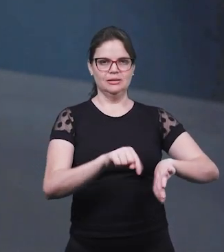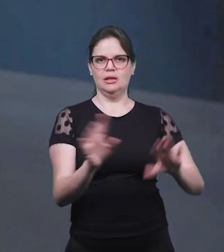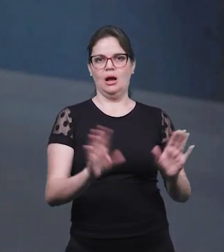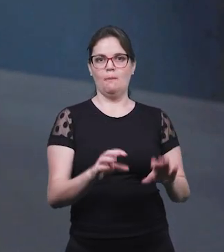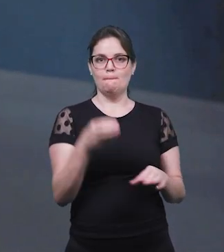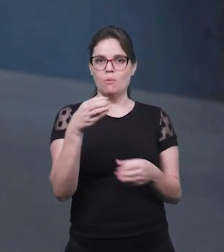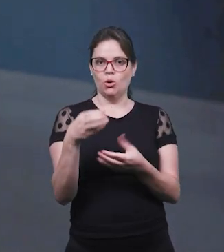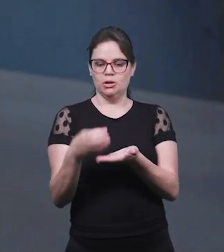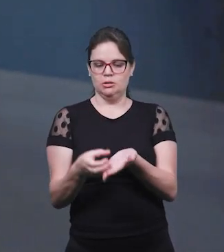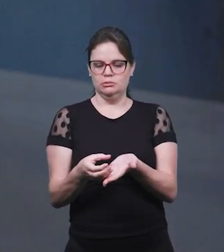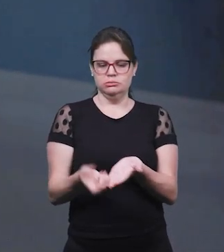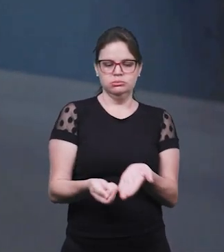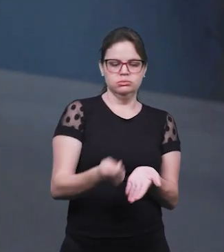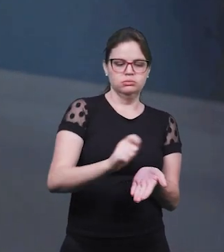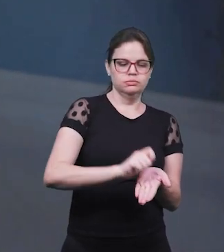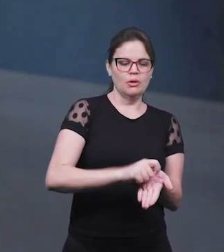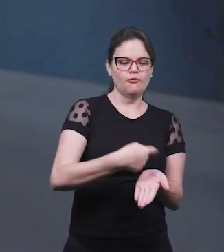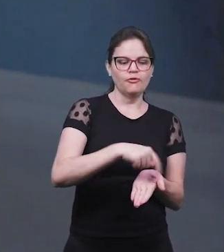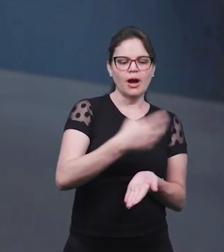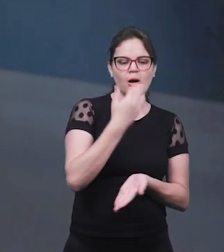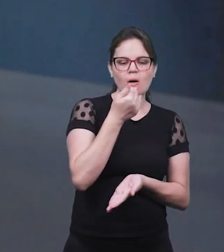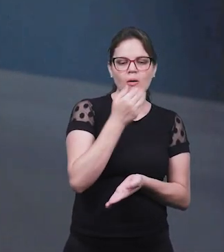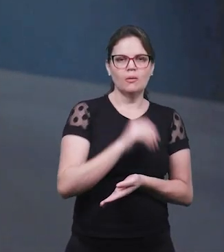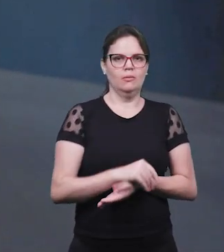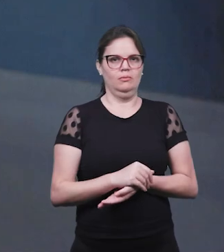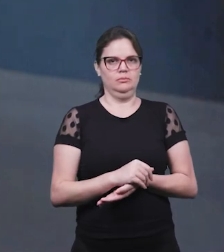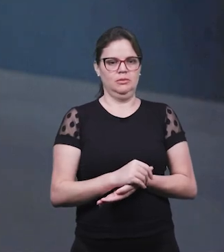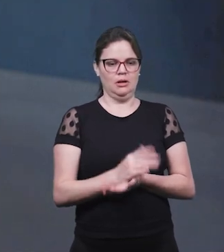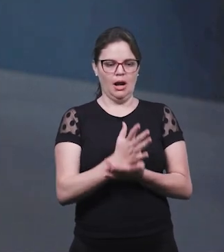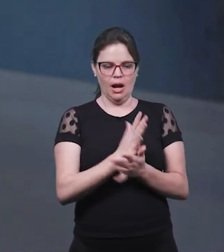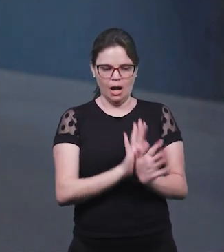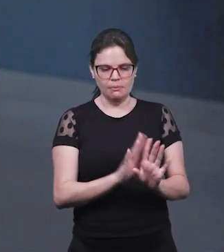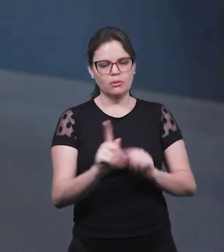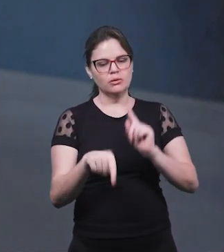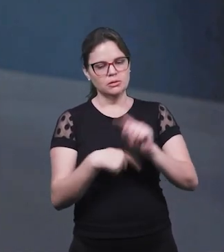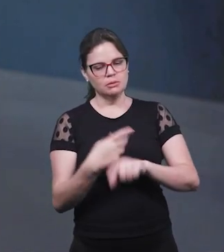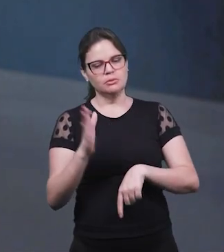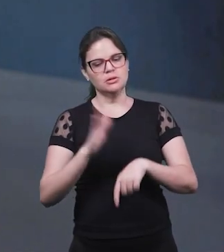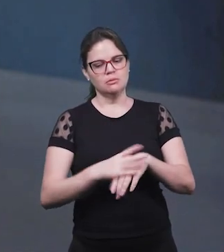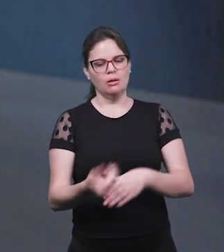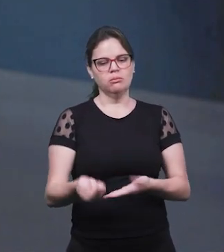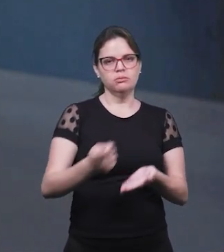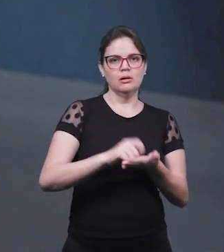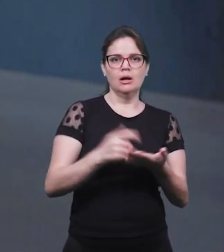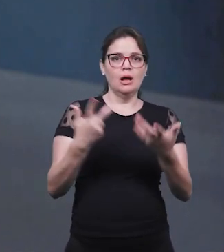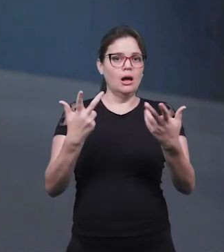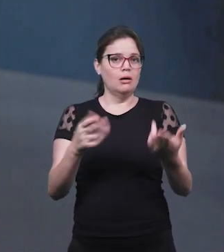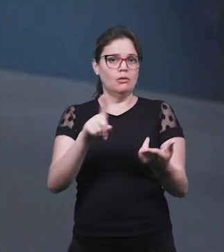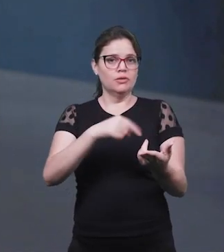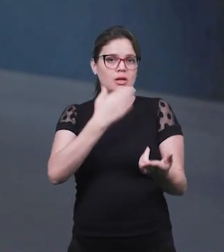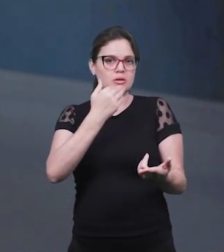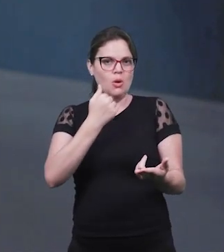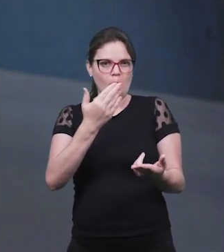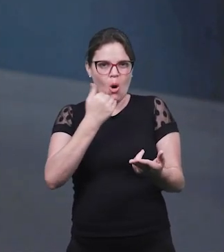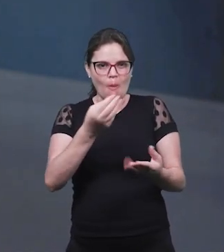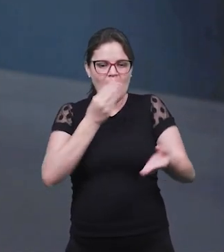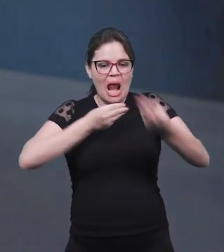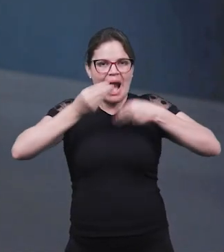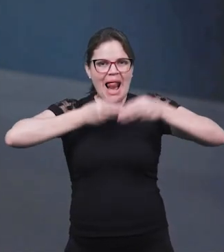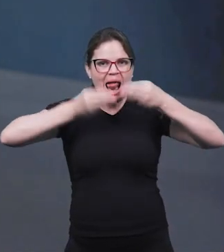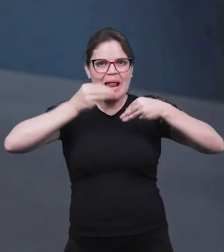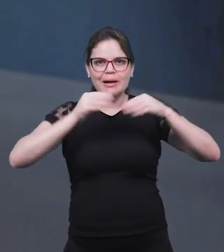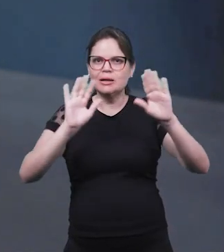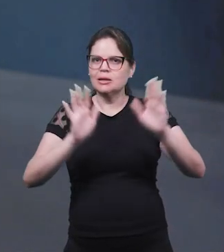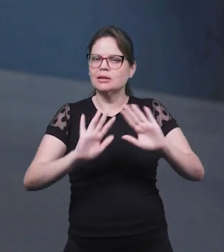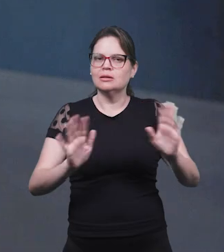sempre explico meus clientes para que eles façam como eles fazem as suas refeições.